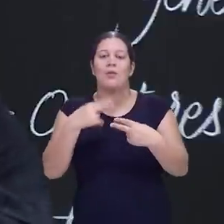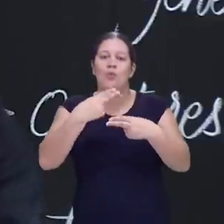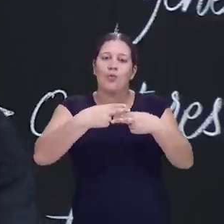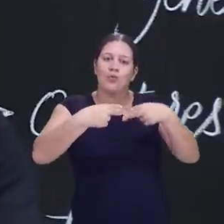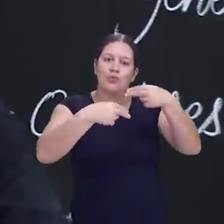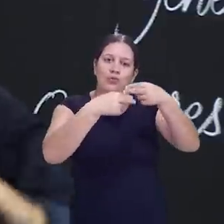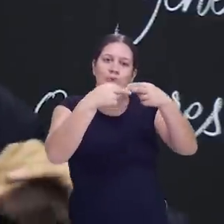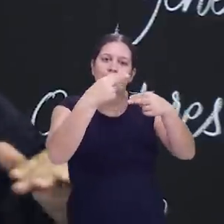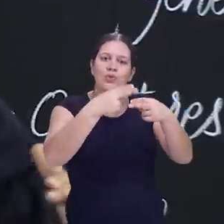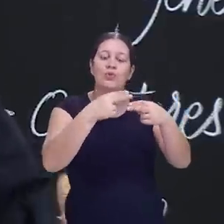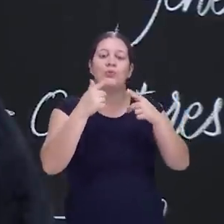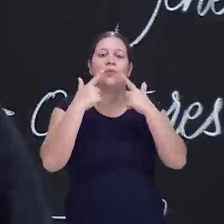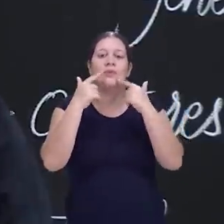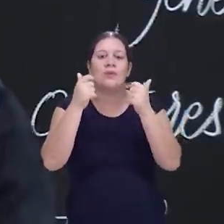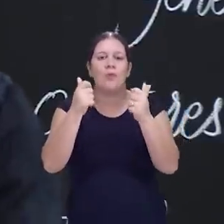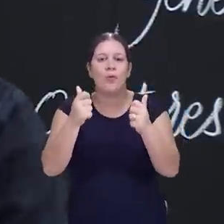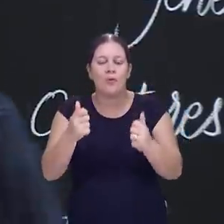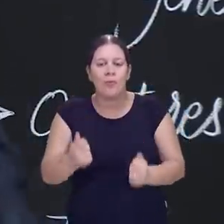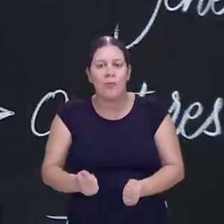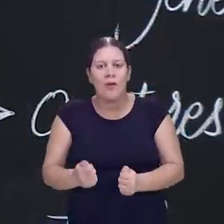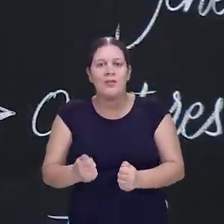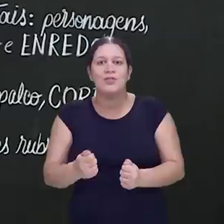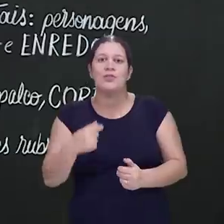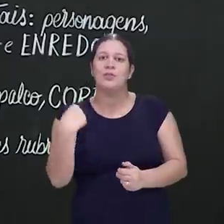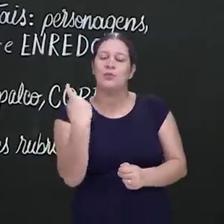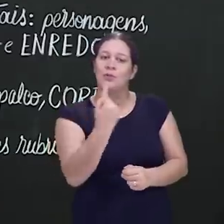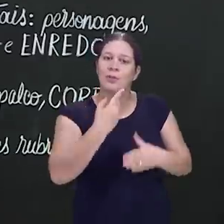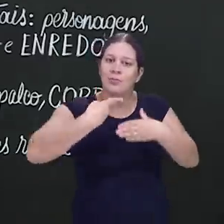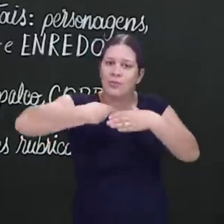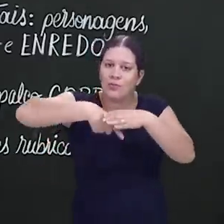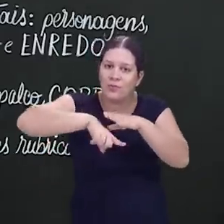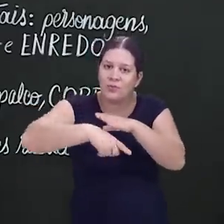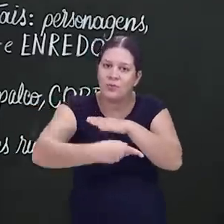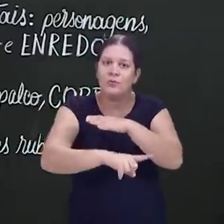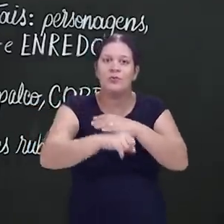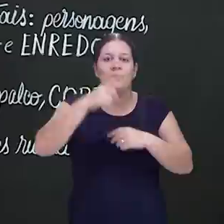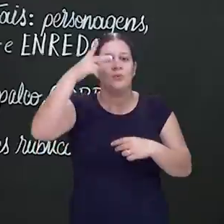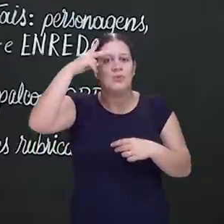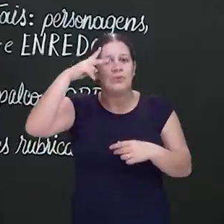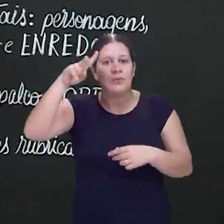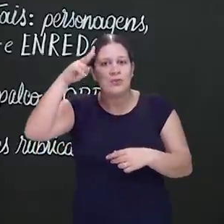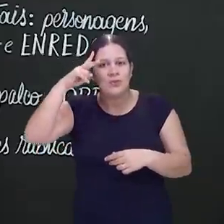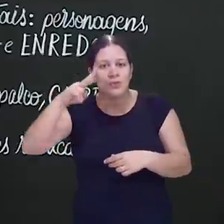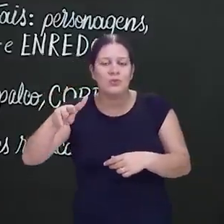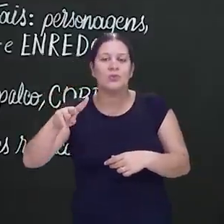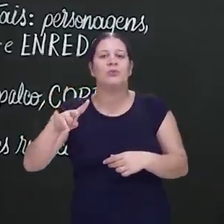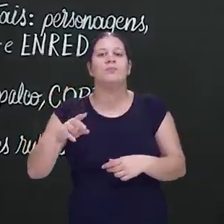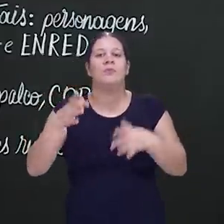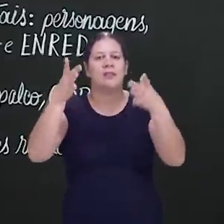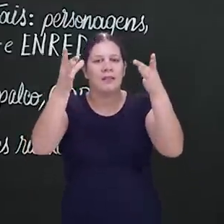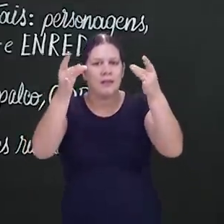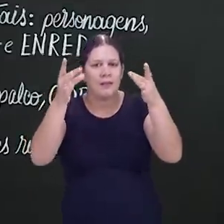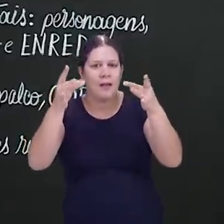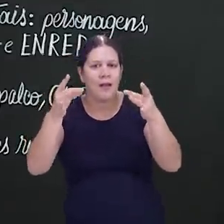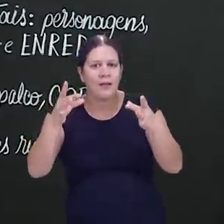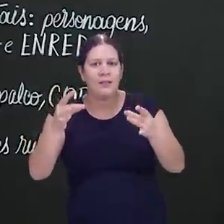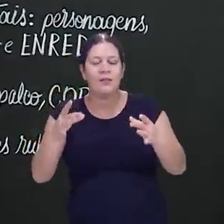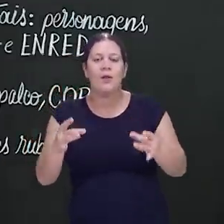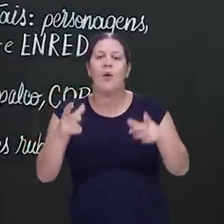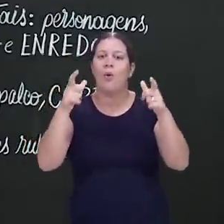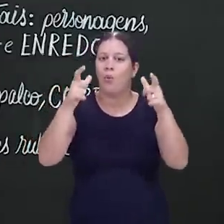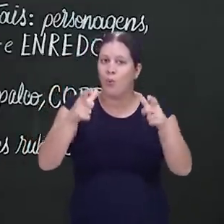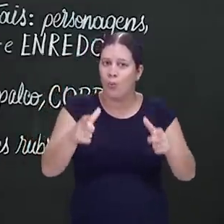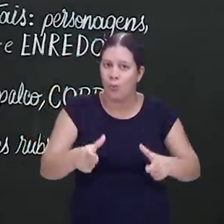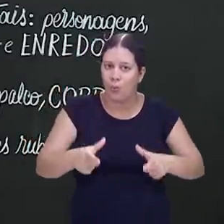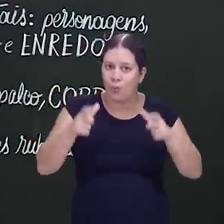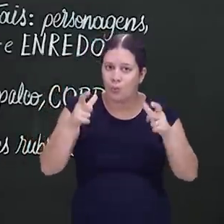uma linguagem para que a gente mergulhe na história. Aqui, de fato, é uma informação meramente descritiva, para você saber que os personagens, onde eles